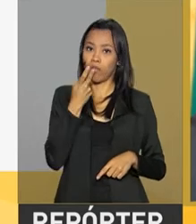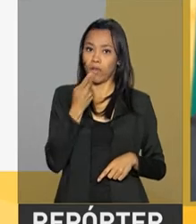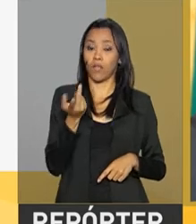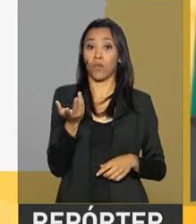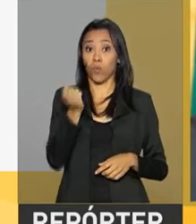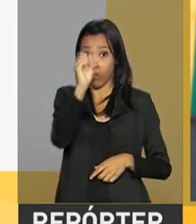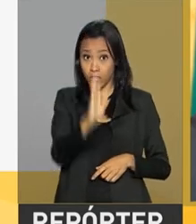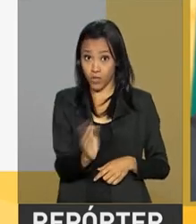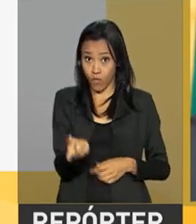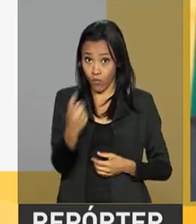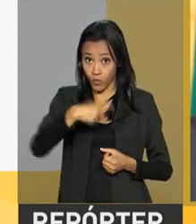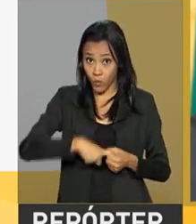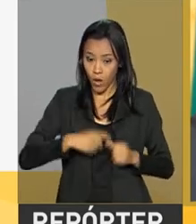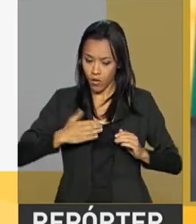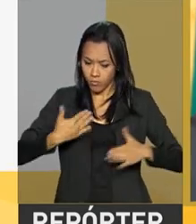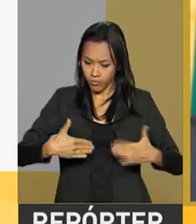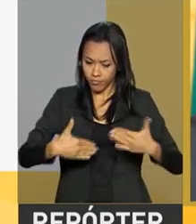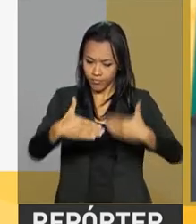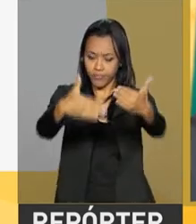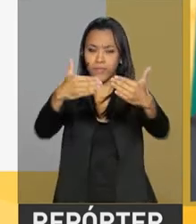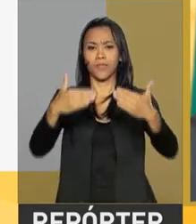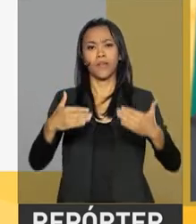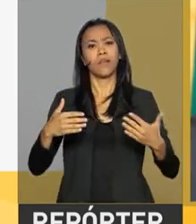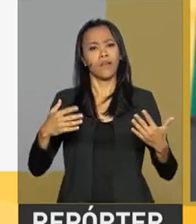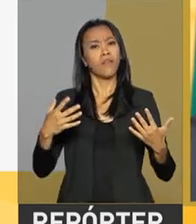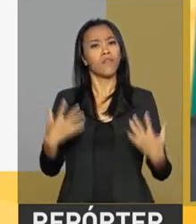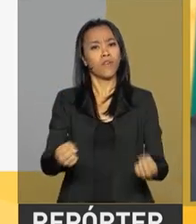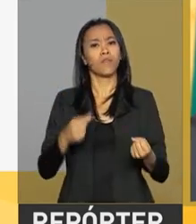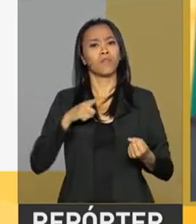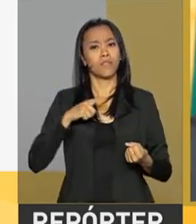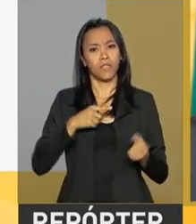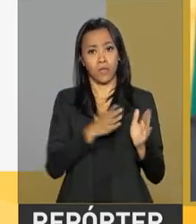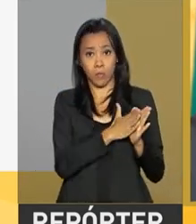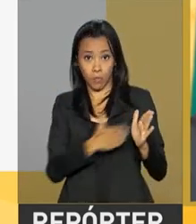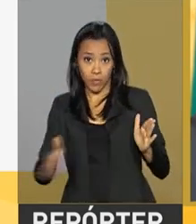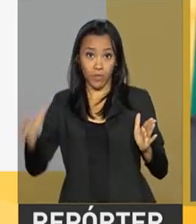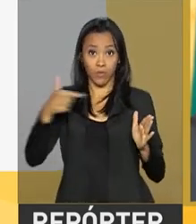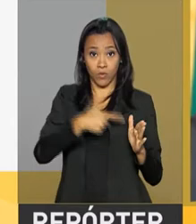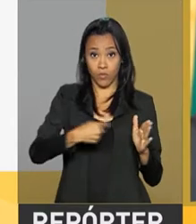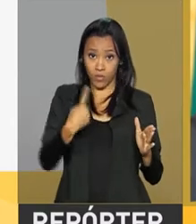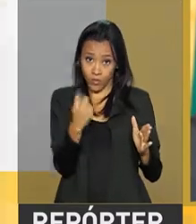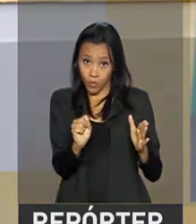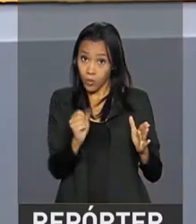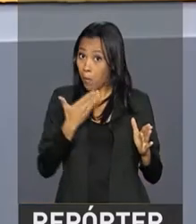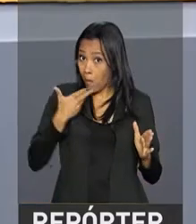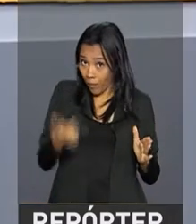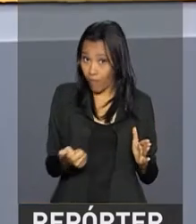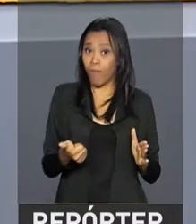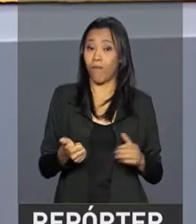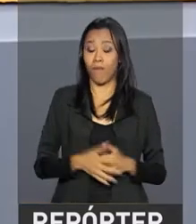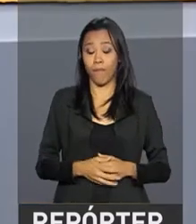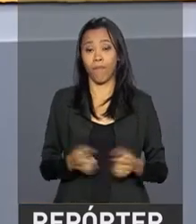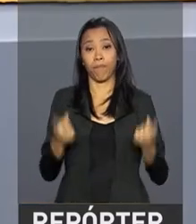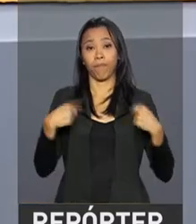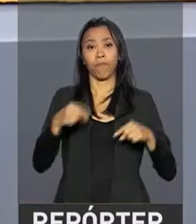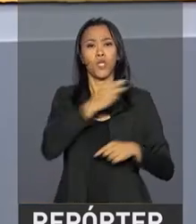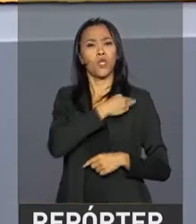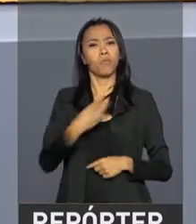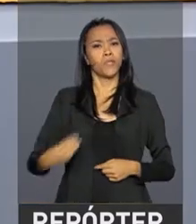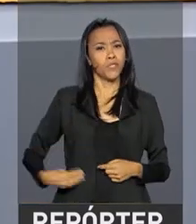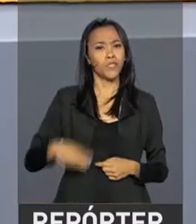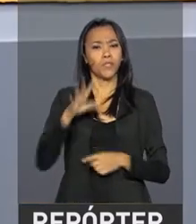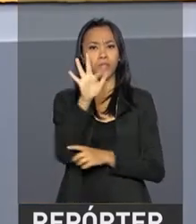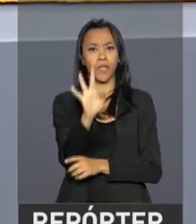voltou e certamente teremos um 2018 ainda melhor o ministro da fazenda